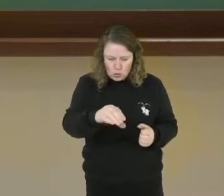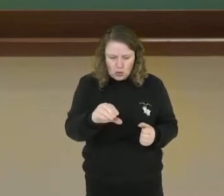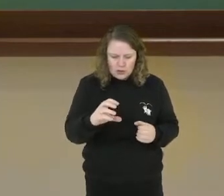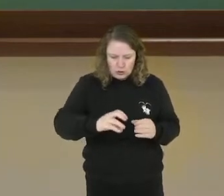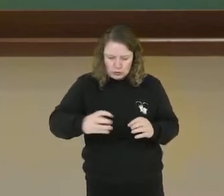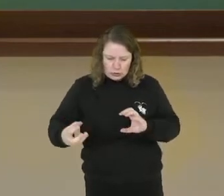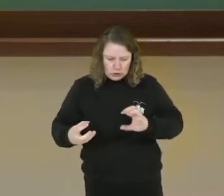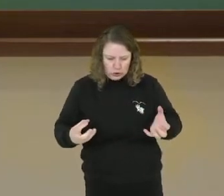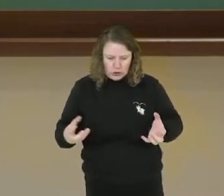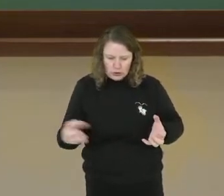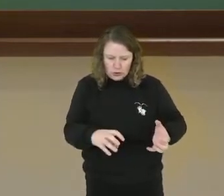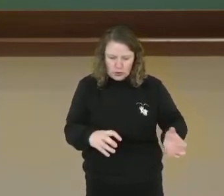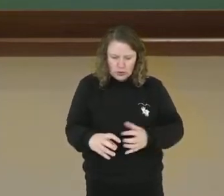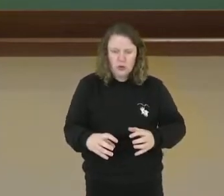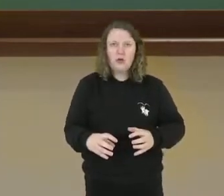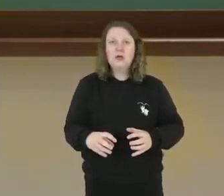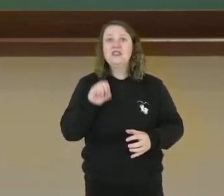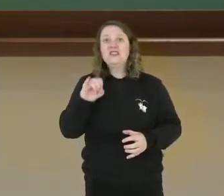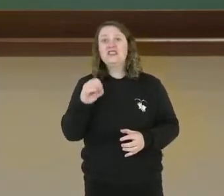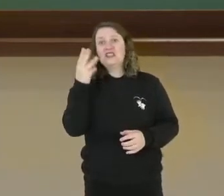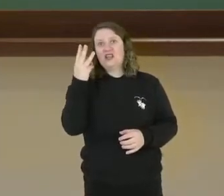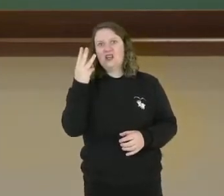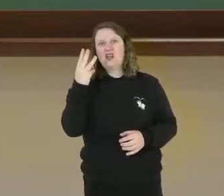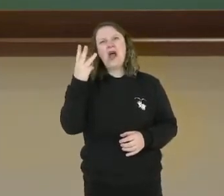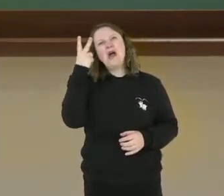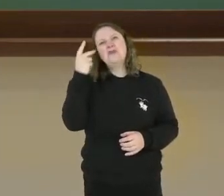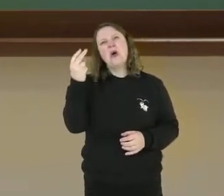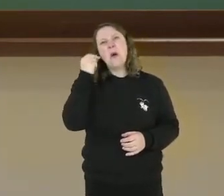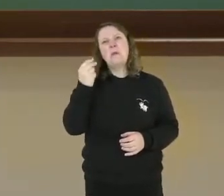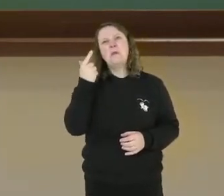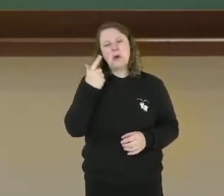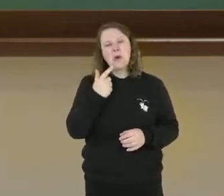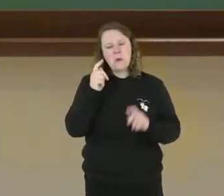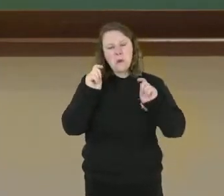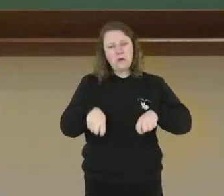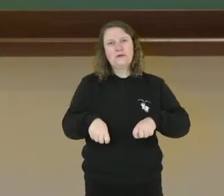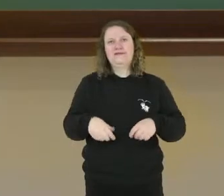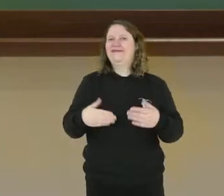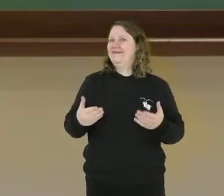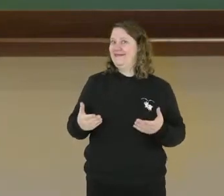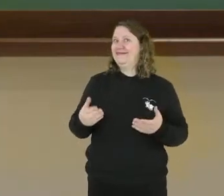frente. Se ele andar, se eu tiver com 3 rodas, ele vai andar normal. Então, tudo bem.